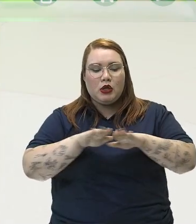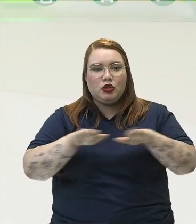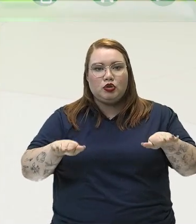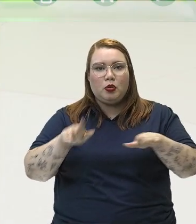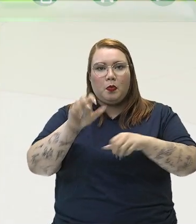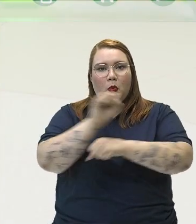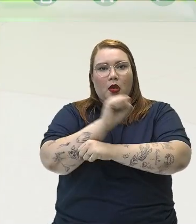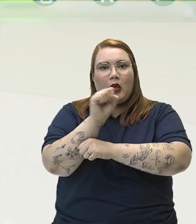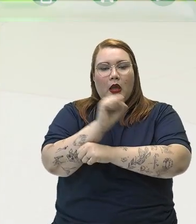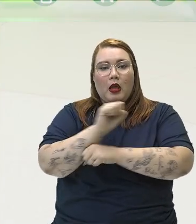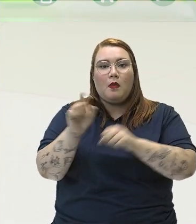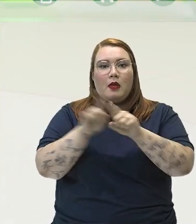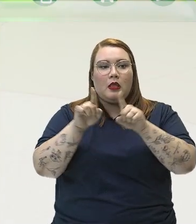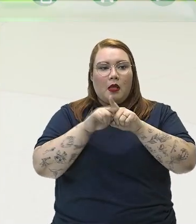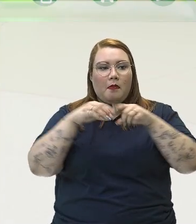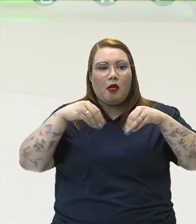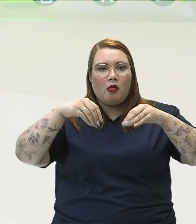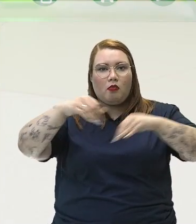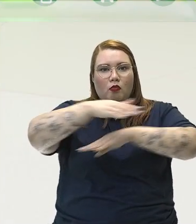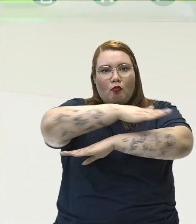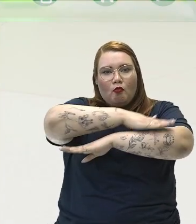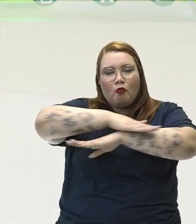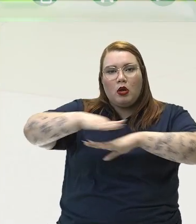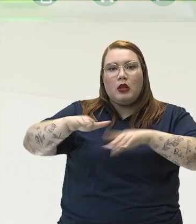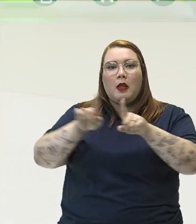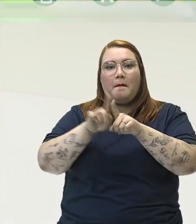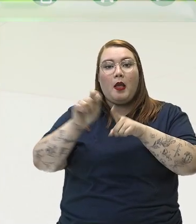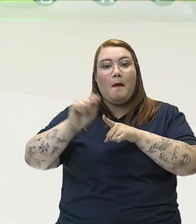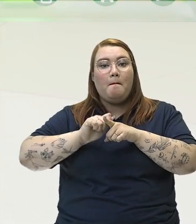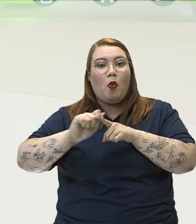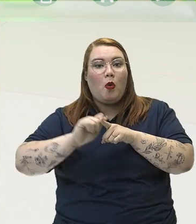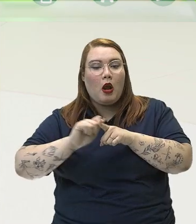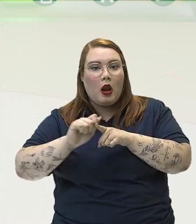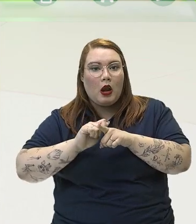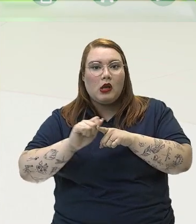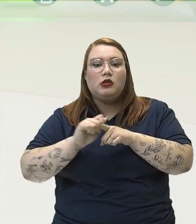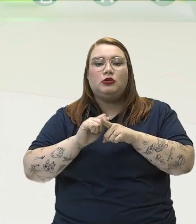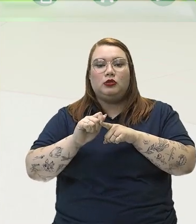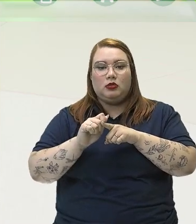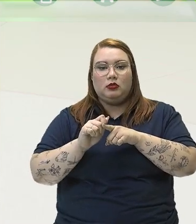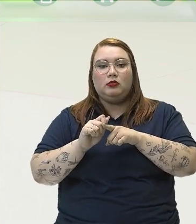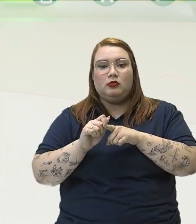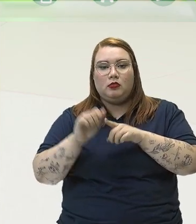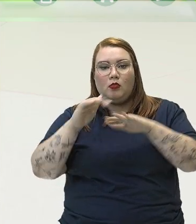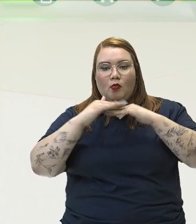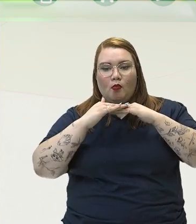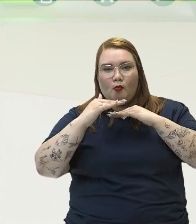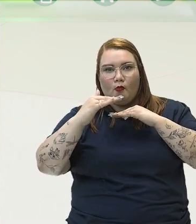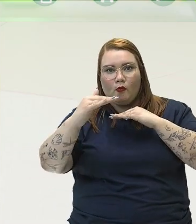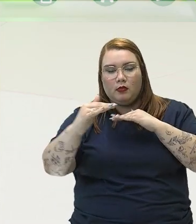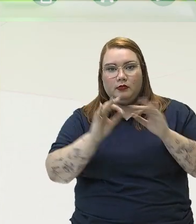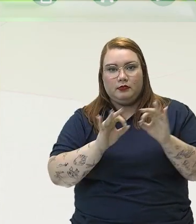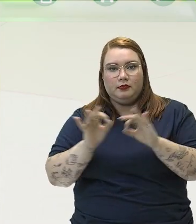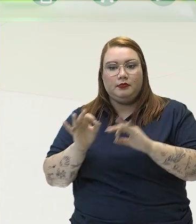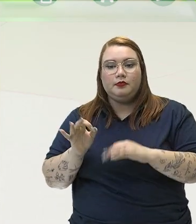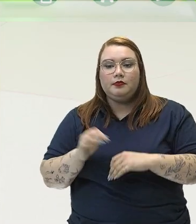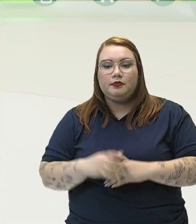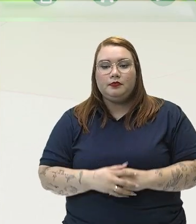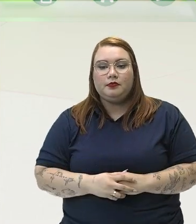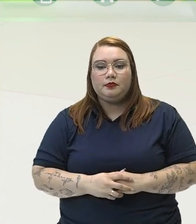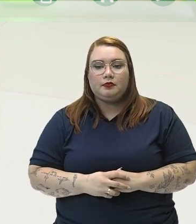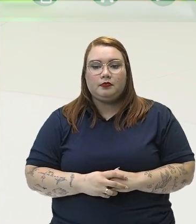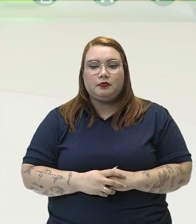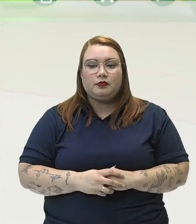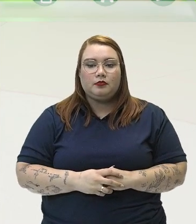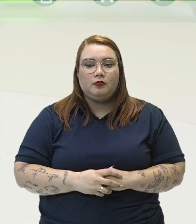principalmente asfalto, borracha mais durável e silenciosa, né? O asfalto de borracha. E